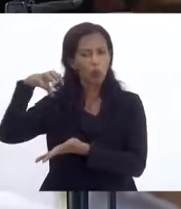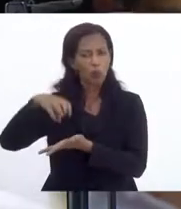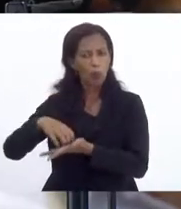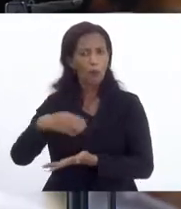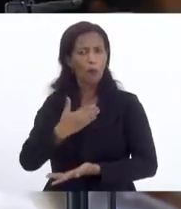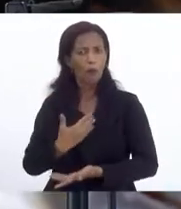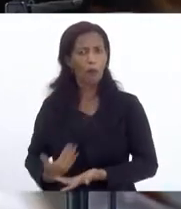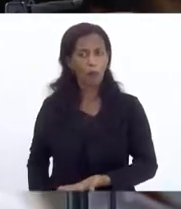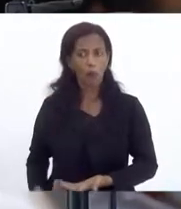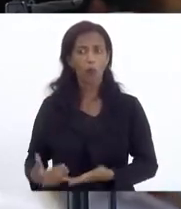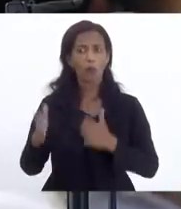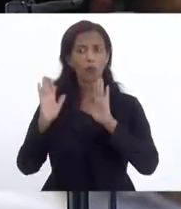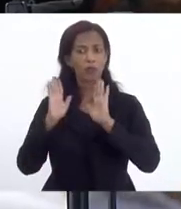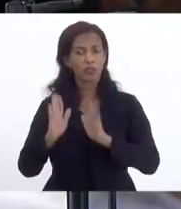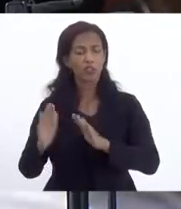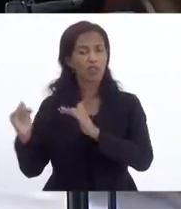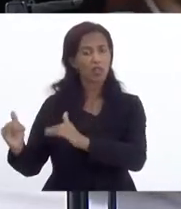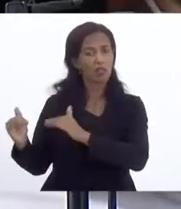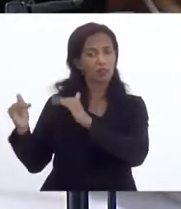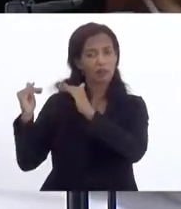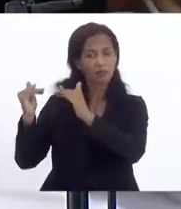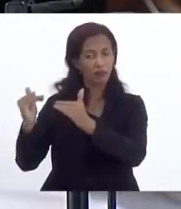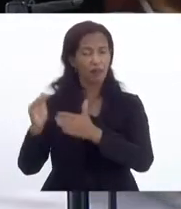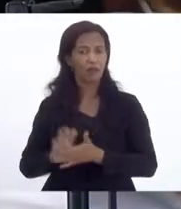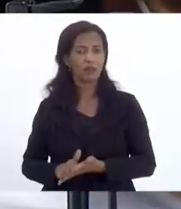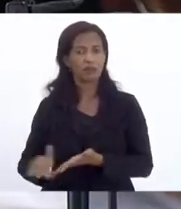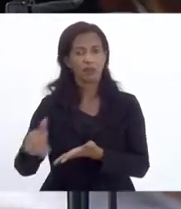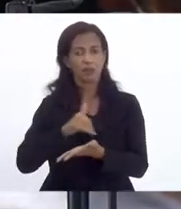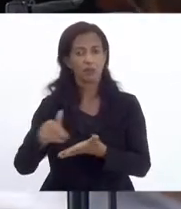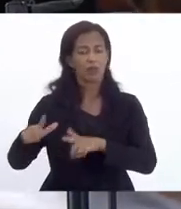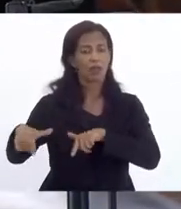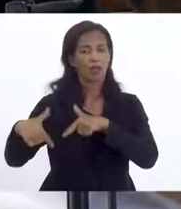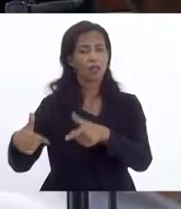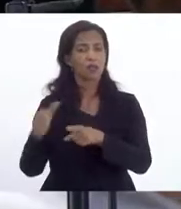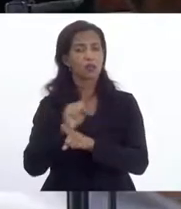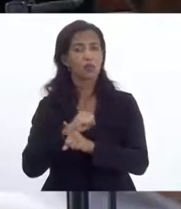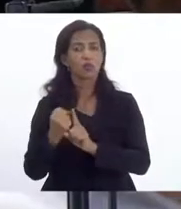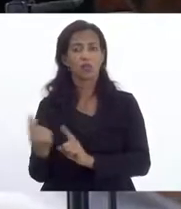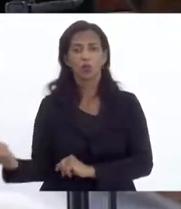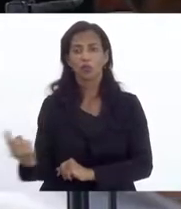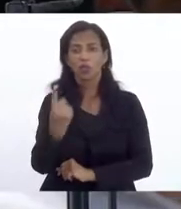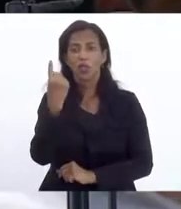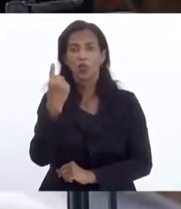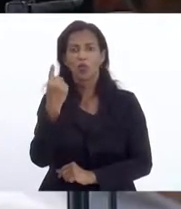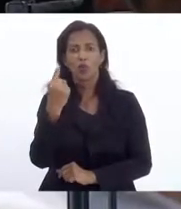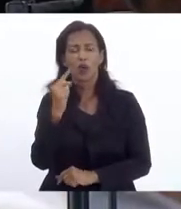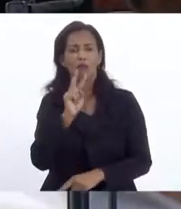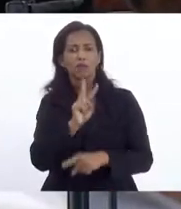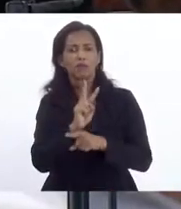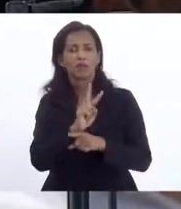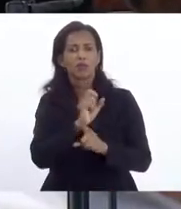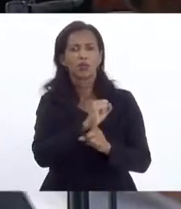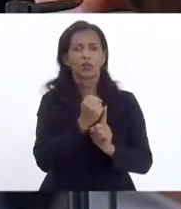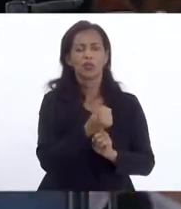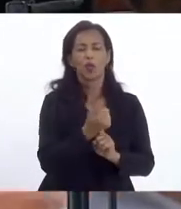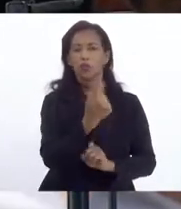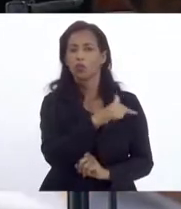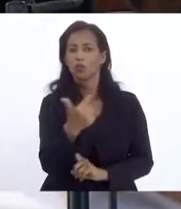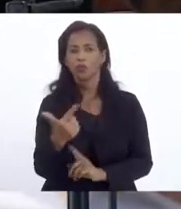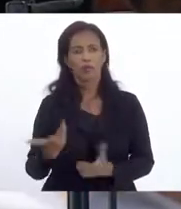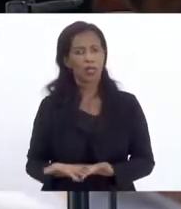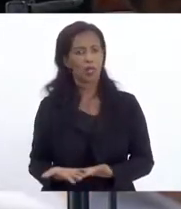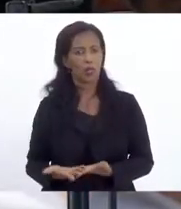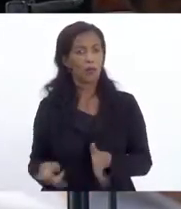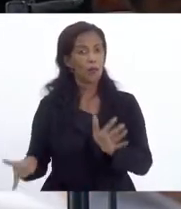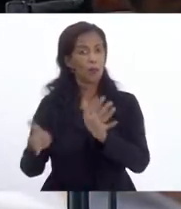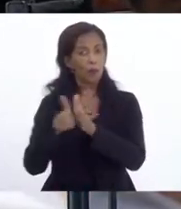funcionalismo, com idade já elevada. Secretaria de Ação Social não tem um único assistente social. Então, o próprio